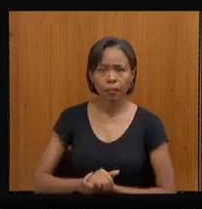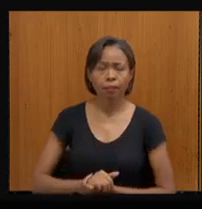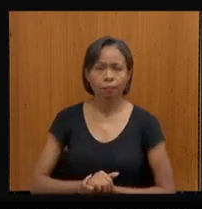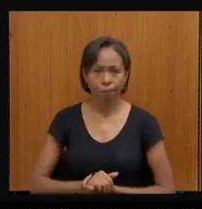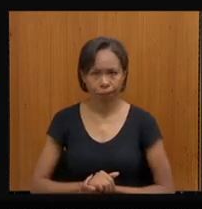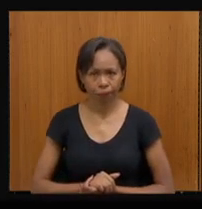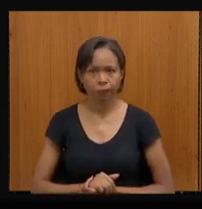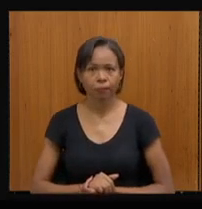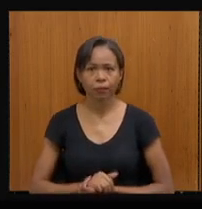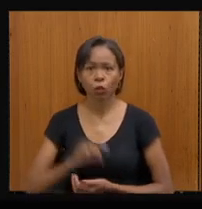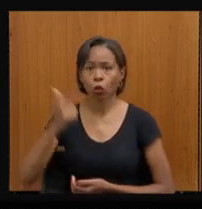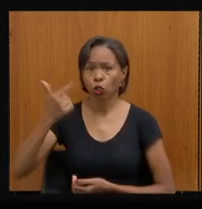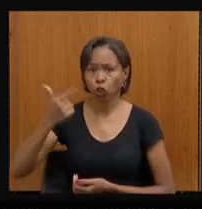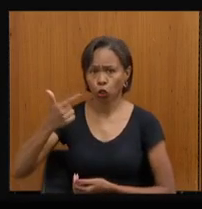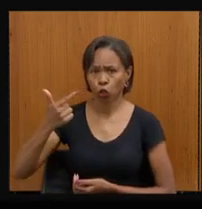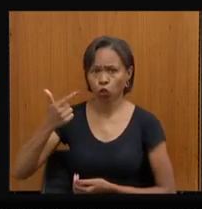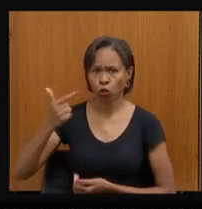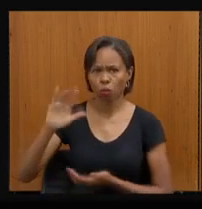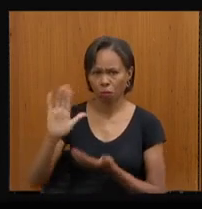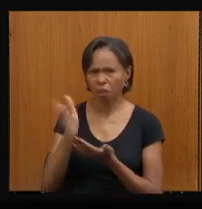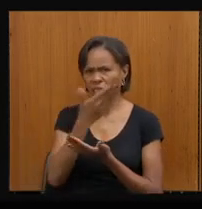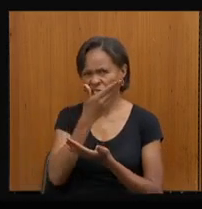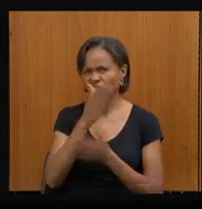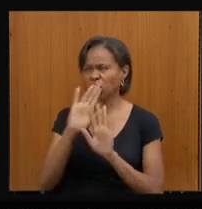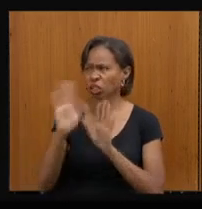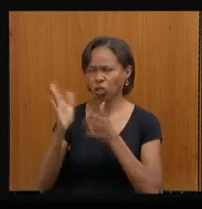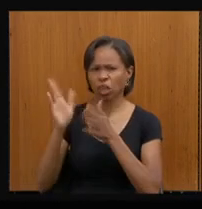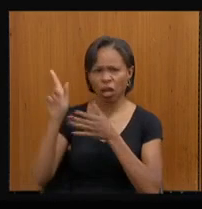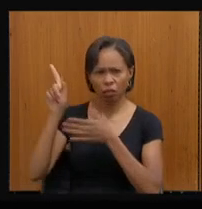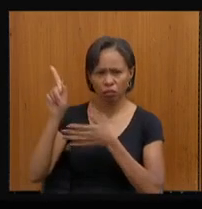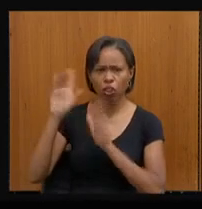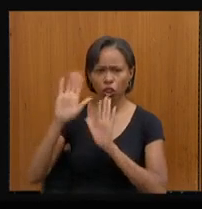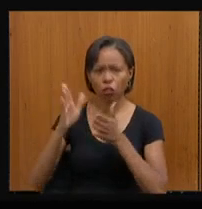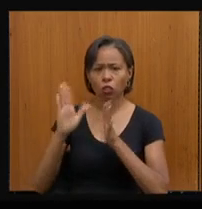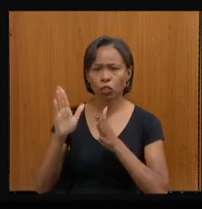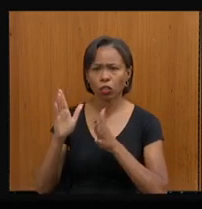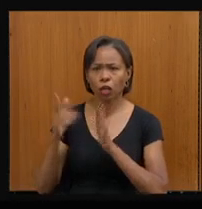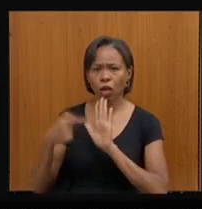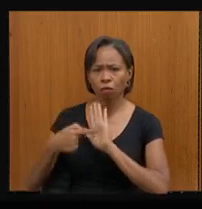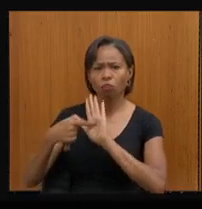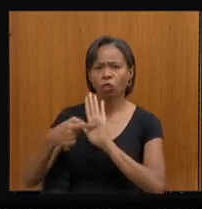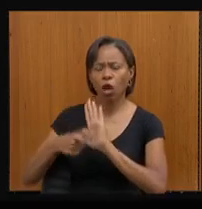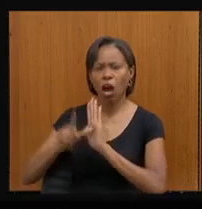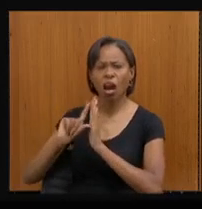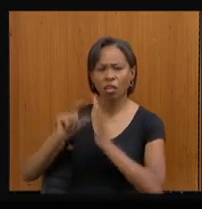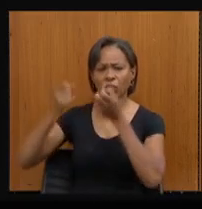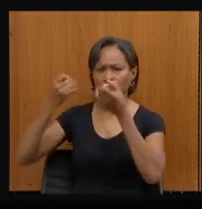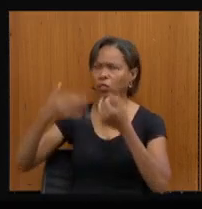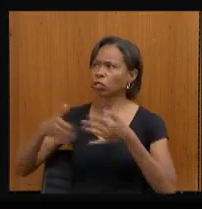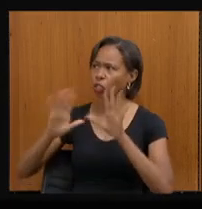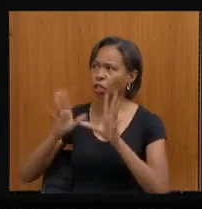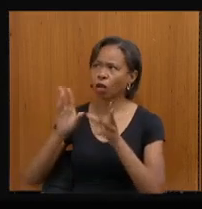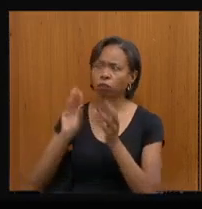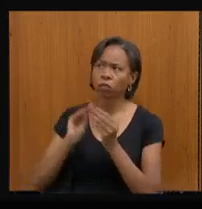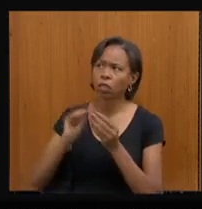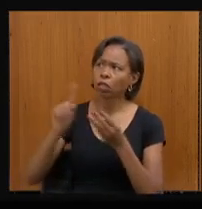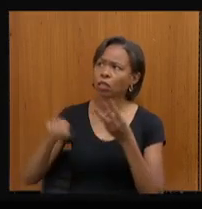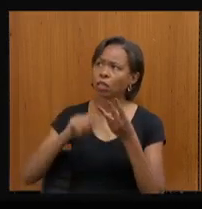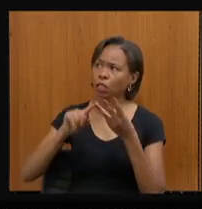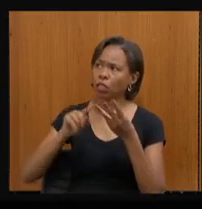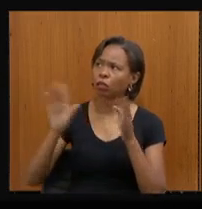o segundo porque isso tudo já foi comentado em apresentações anteriores o